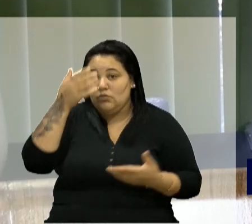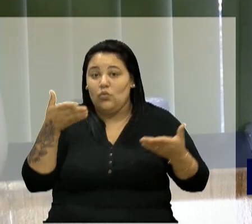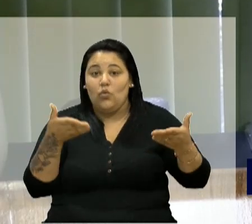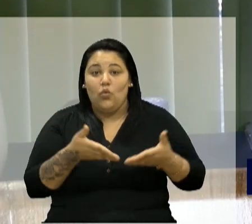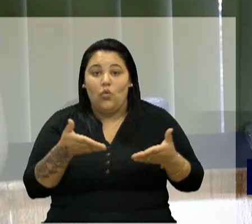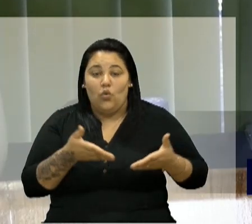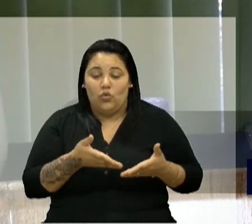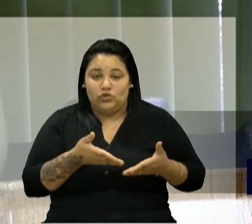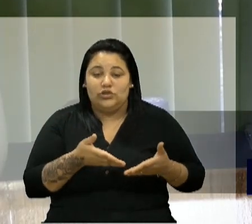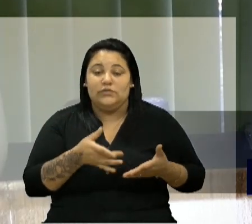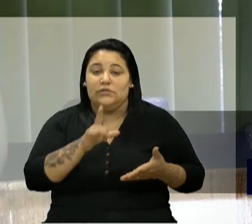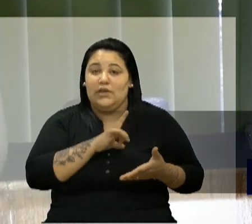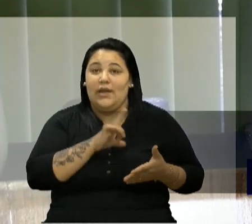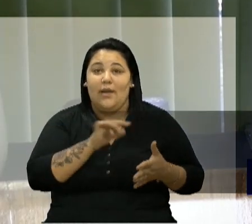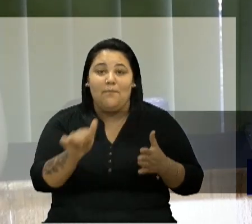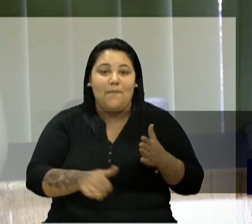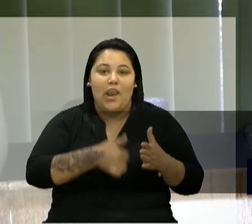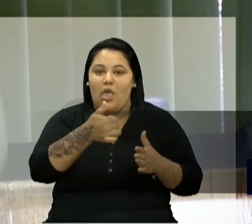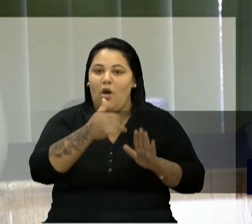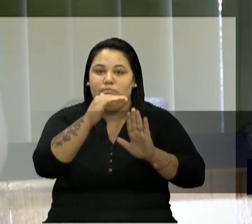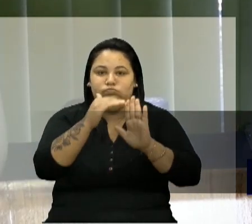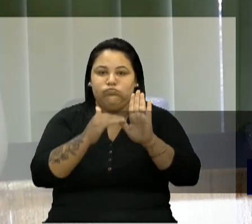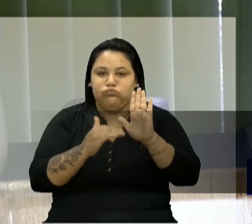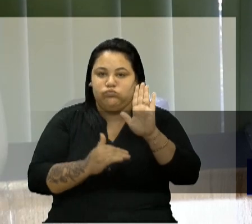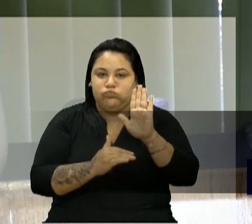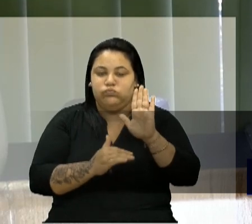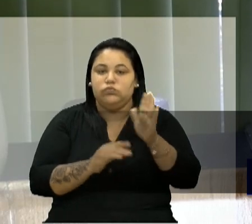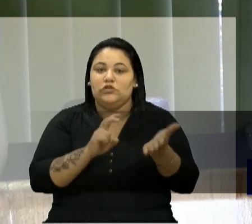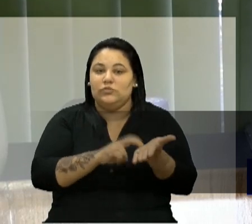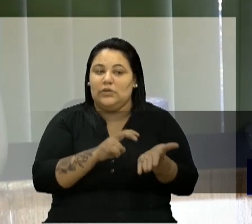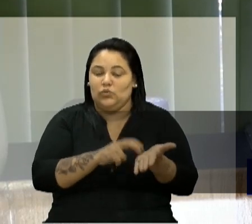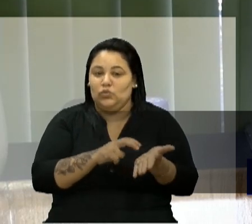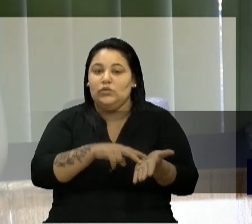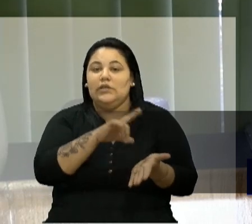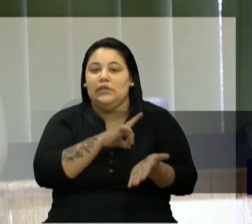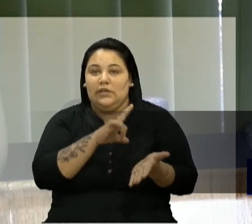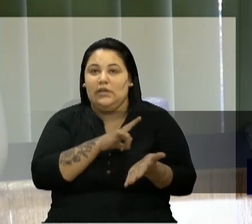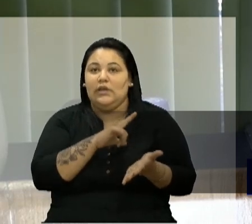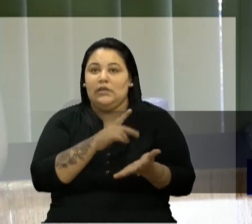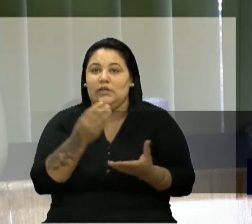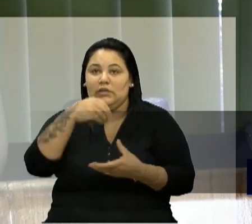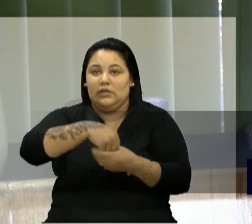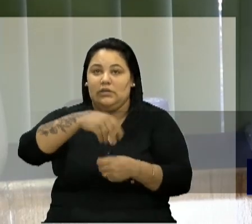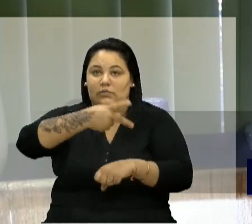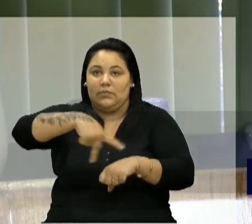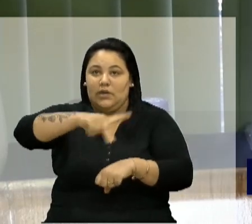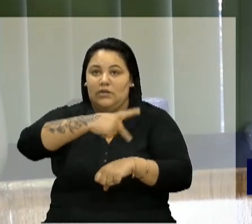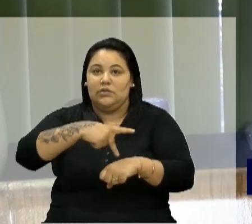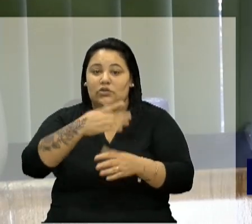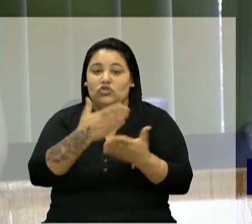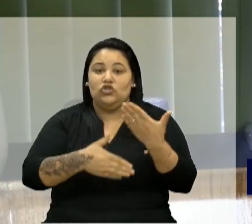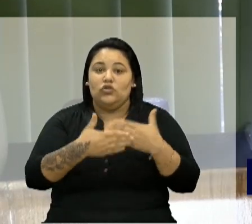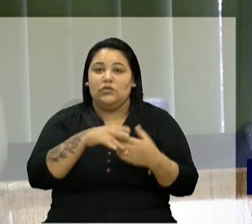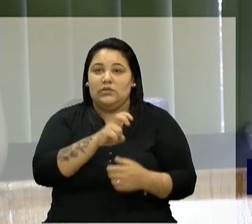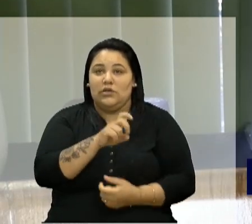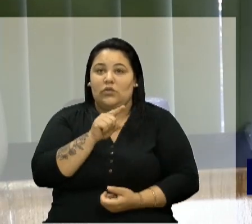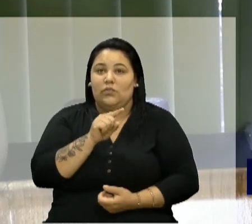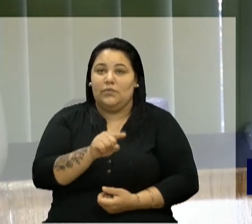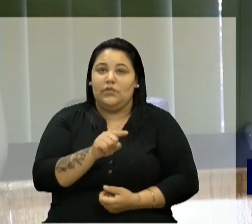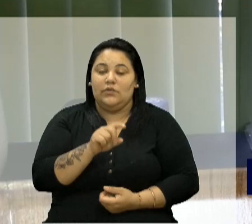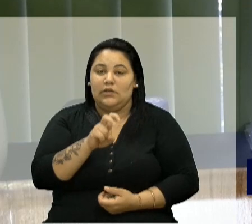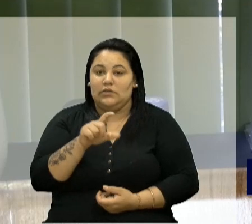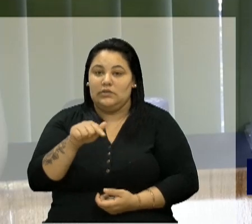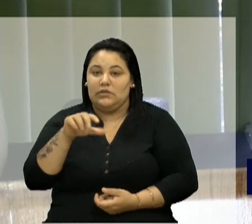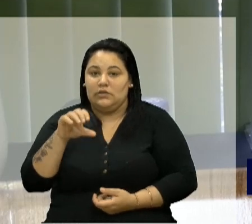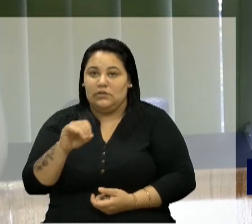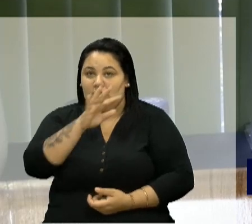ele desfruta da melhor classificação bancária que existe no país entre todos os 5.570